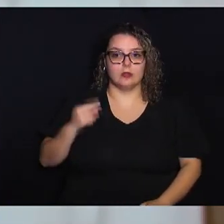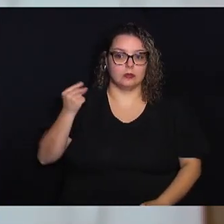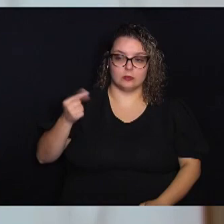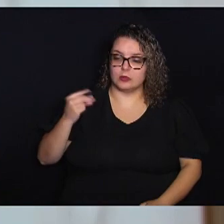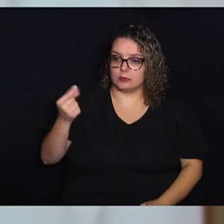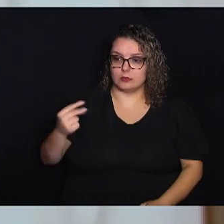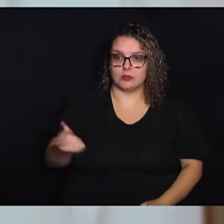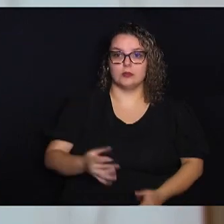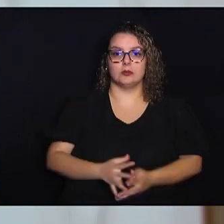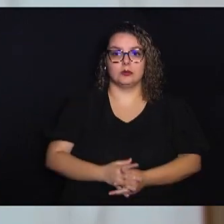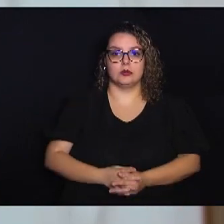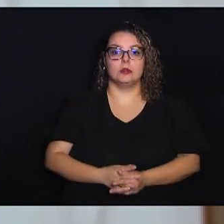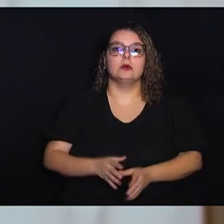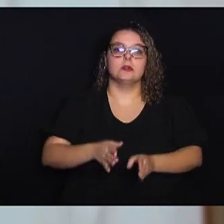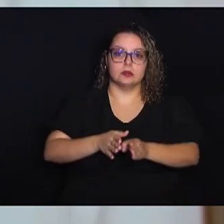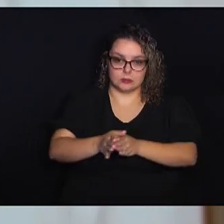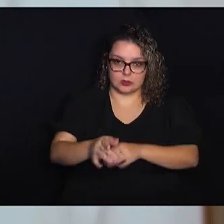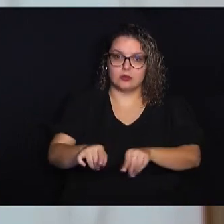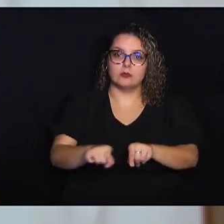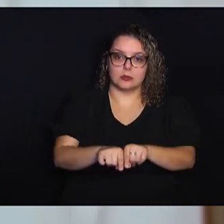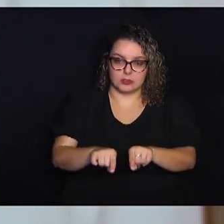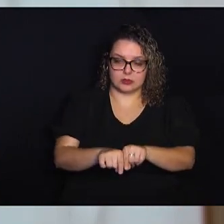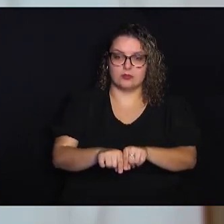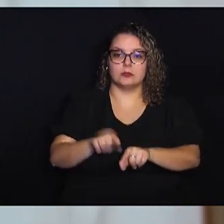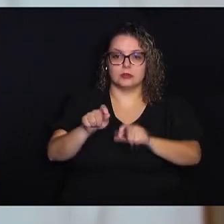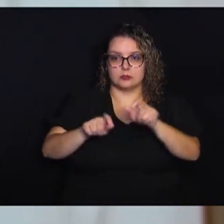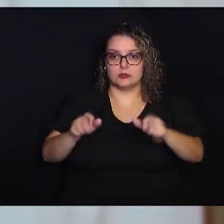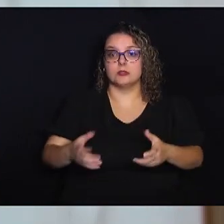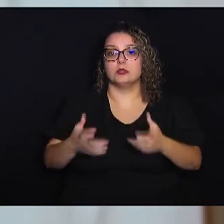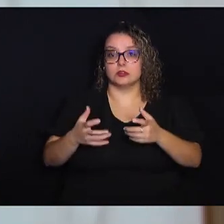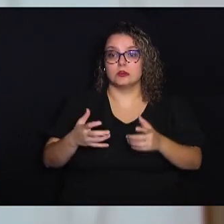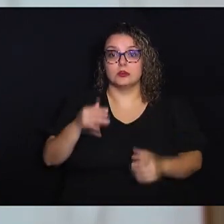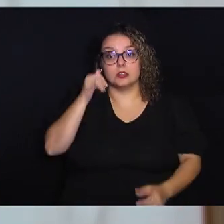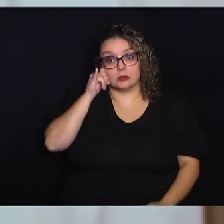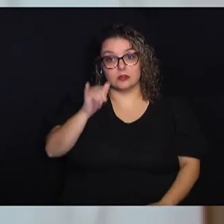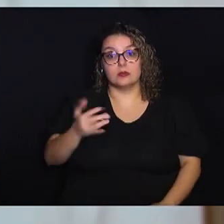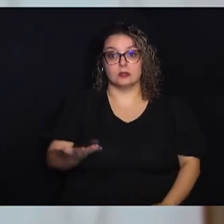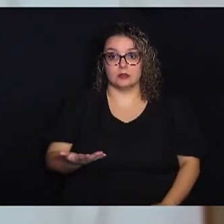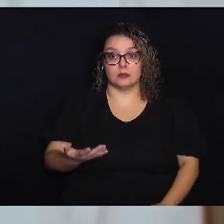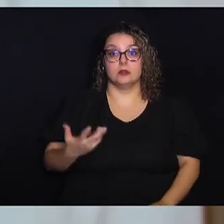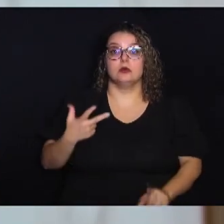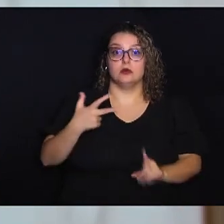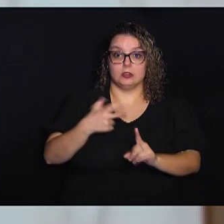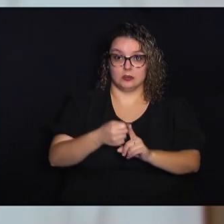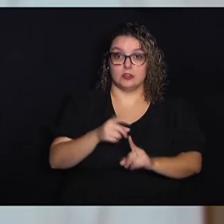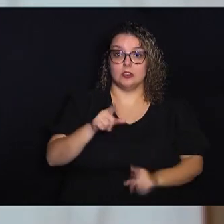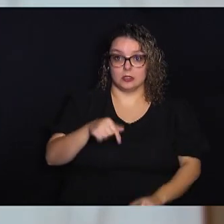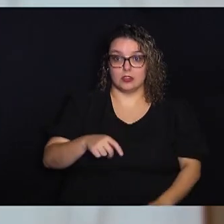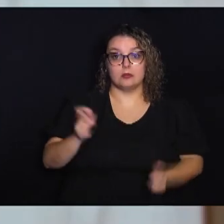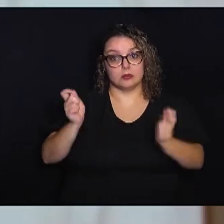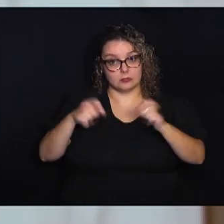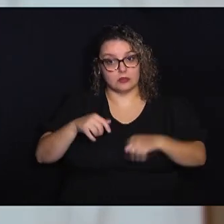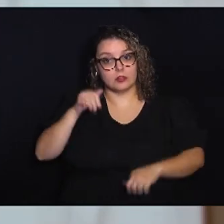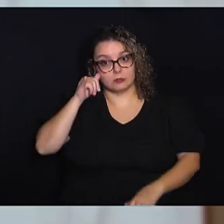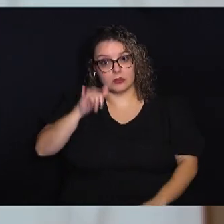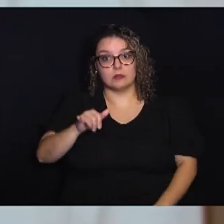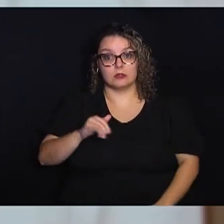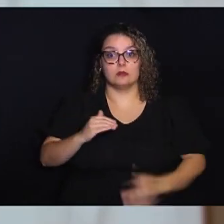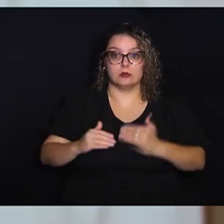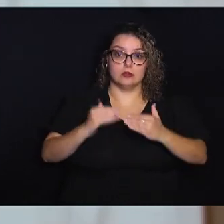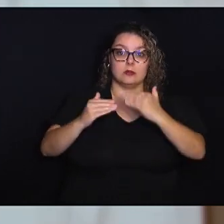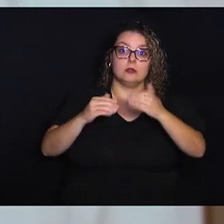muitos anos. Então é uma recomendação também para pessoas que quiserem evitar. A vacina é eficaz para evitar que a pessoa